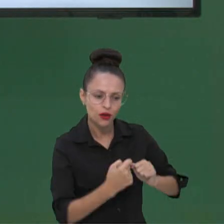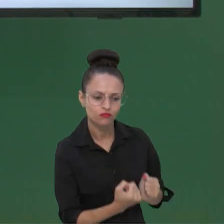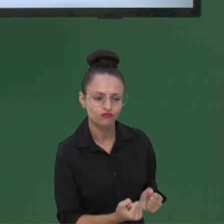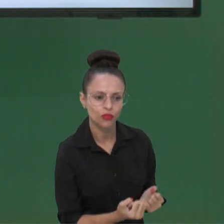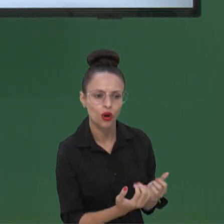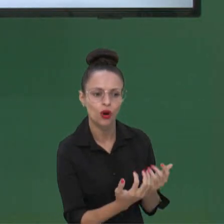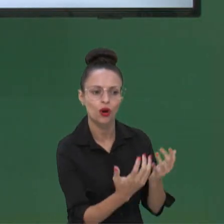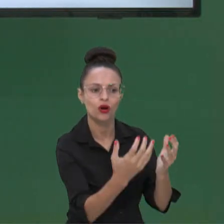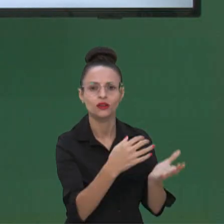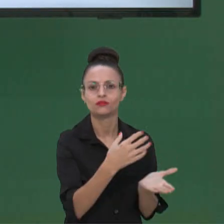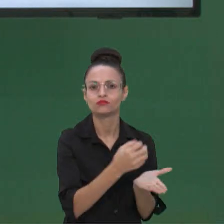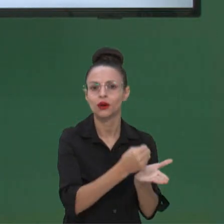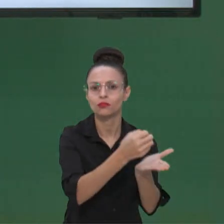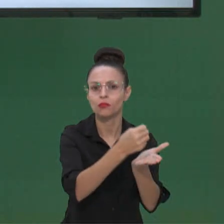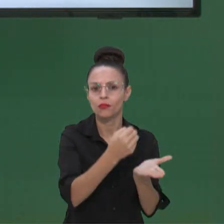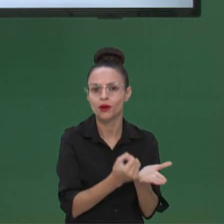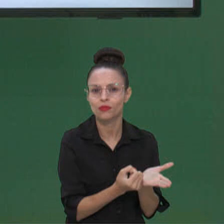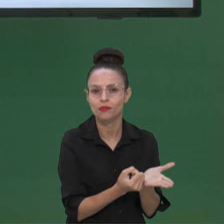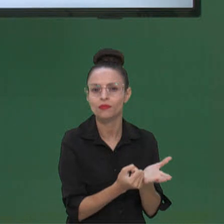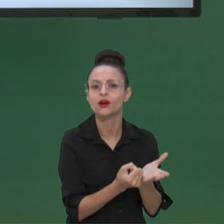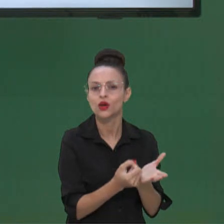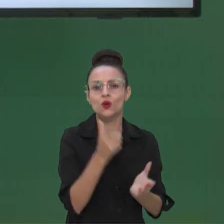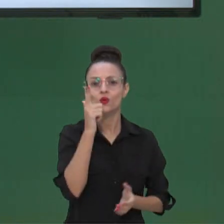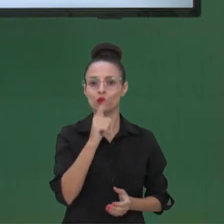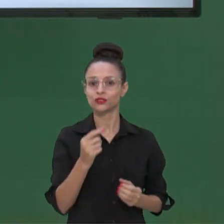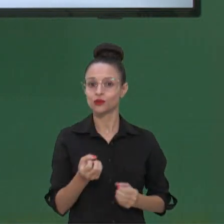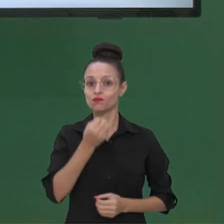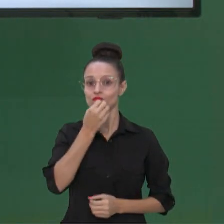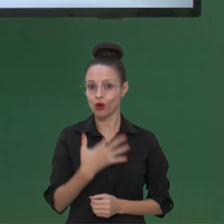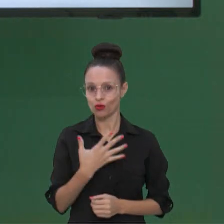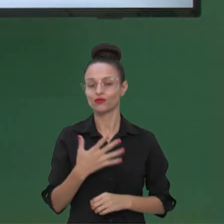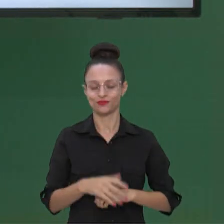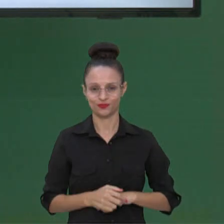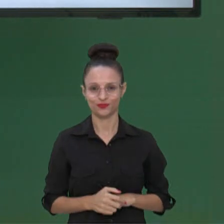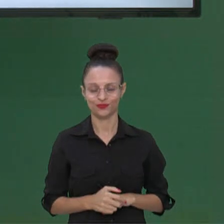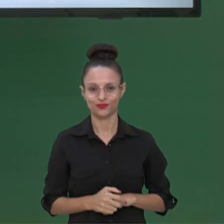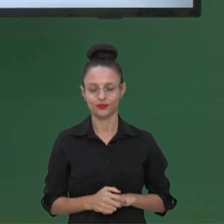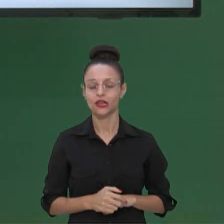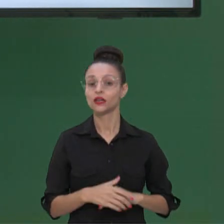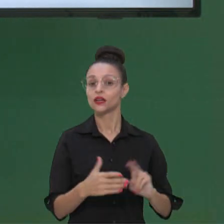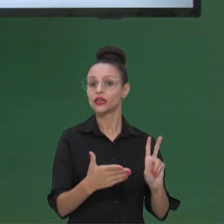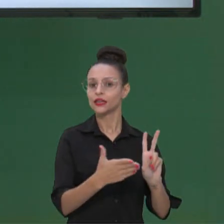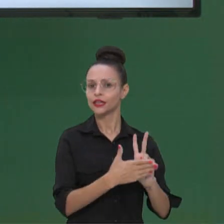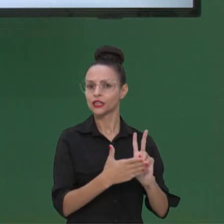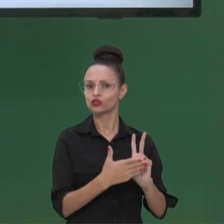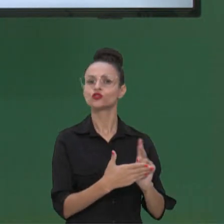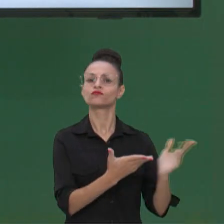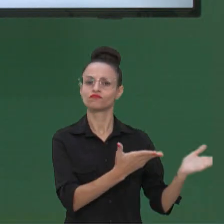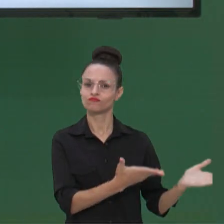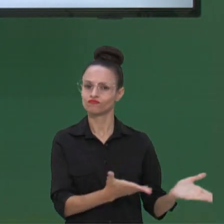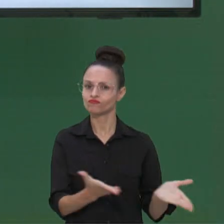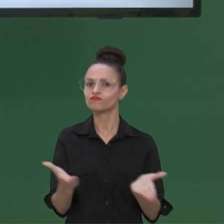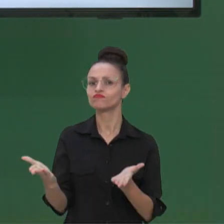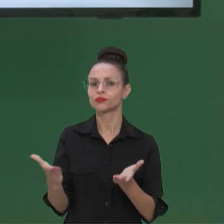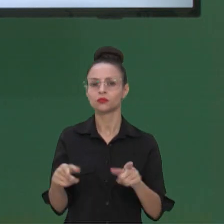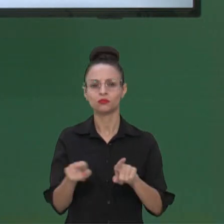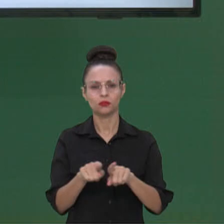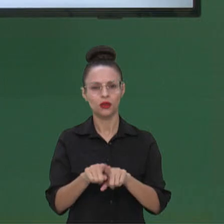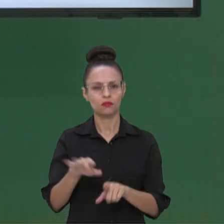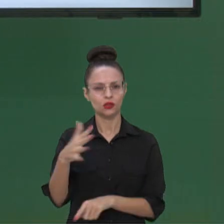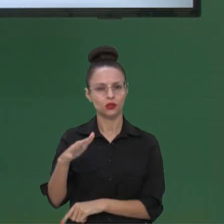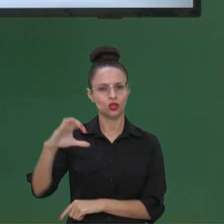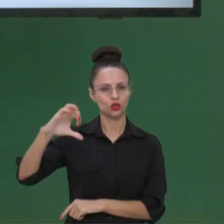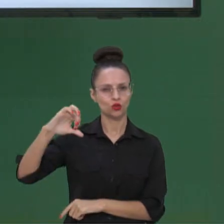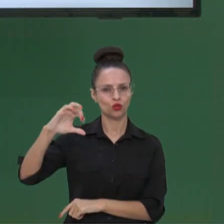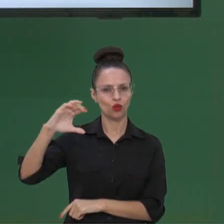essa história. Uma festa de agradecimento a Deus por boas colheitas. Índios foram convidados. Conta-se que cerca de 90